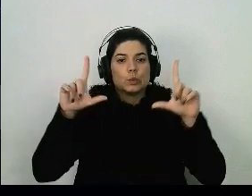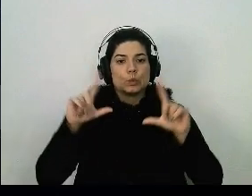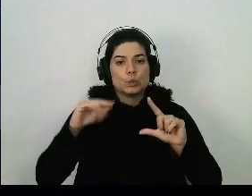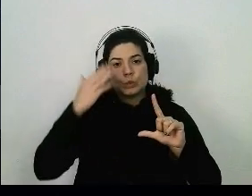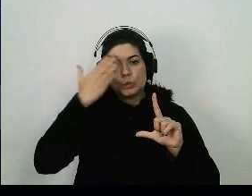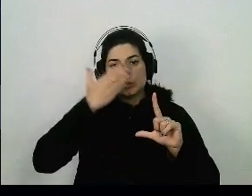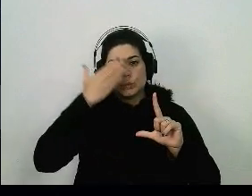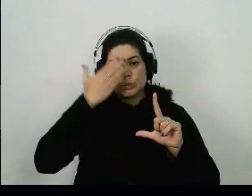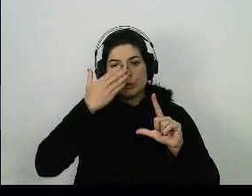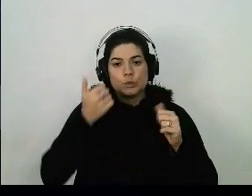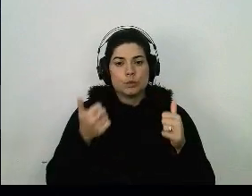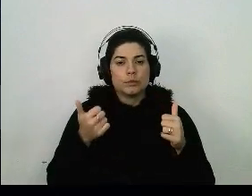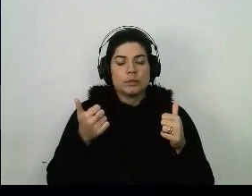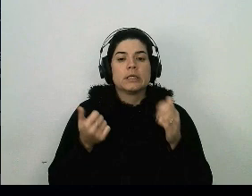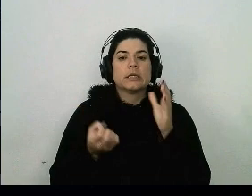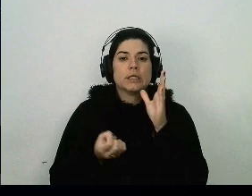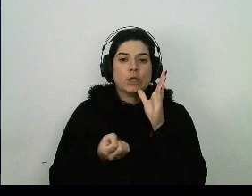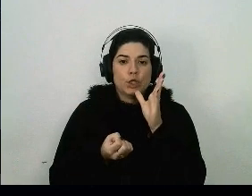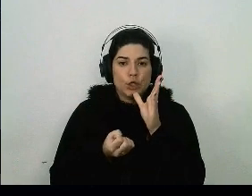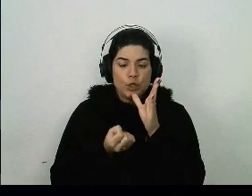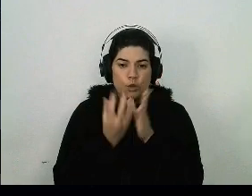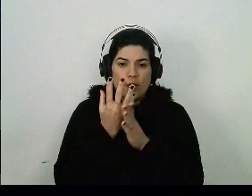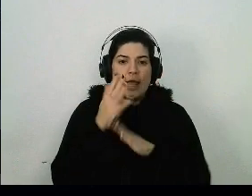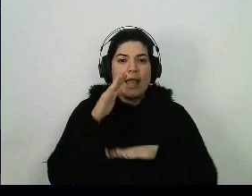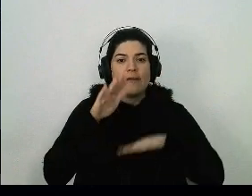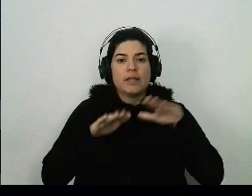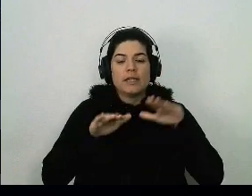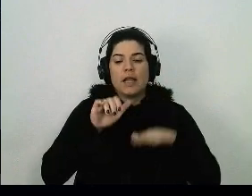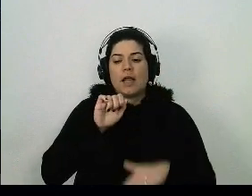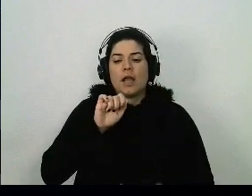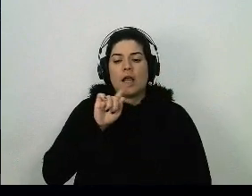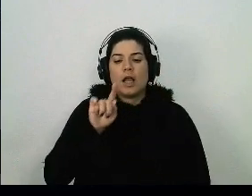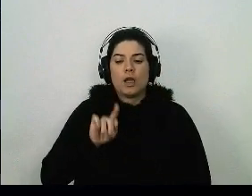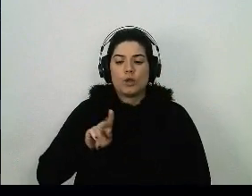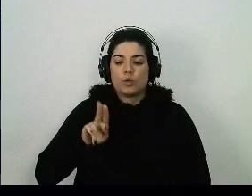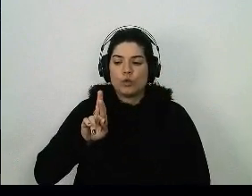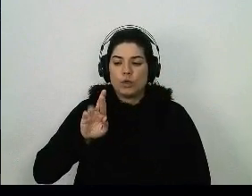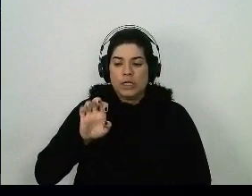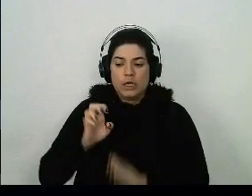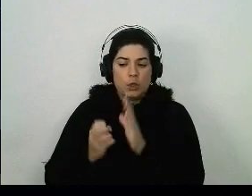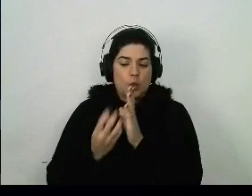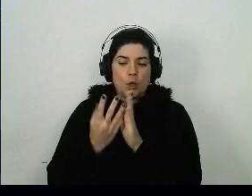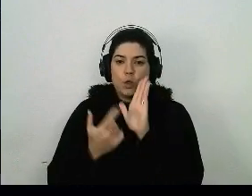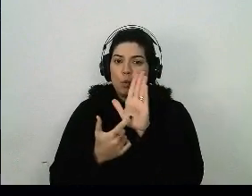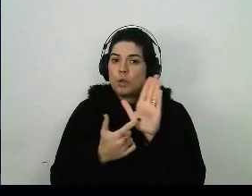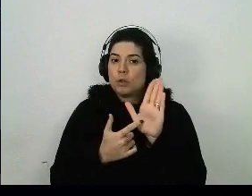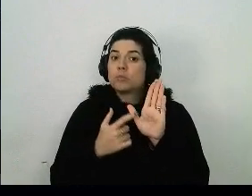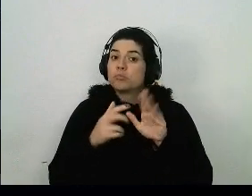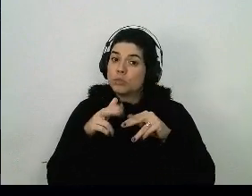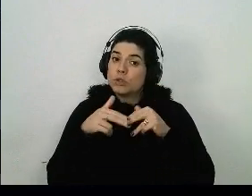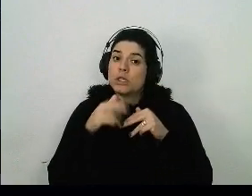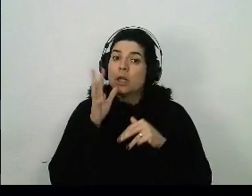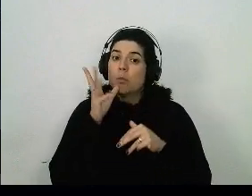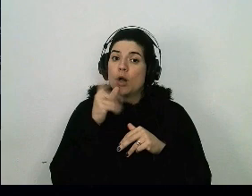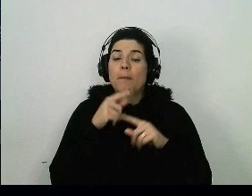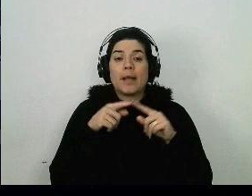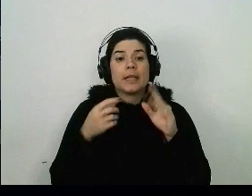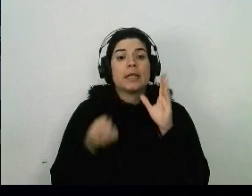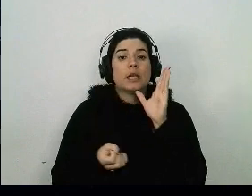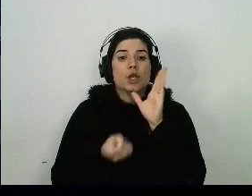Pronto, ele criou. Porque às vezes o Azure ele não mostra o recurso que já foi criado. Por isso que ele demora. Mas ele já criou aqui o banco da